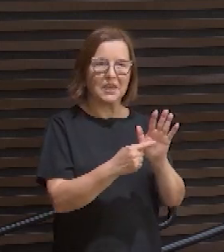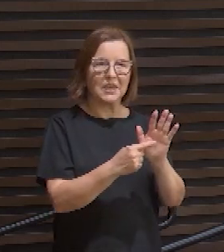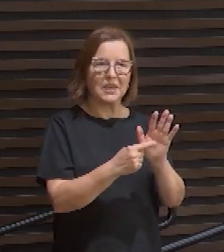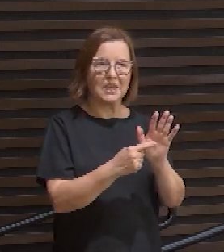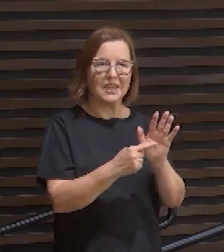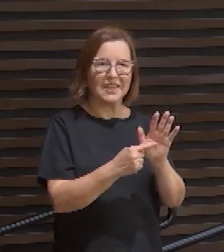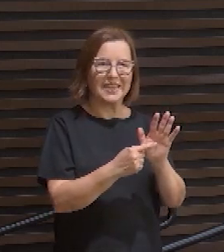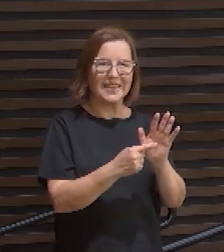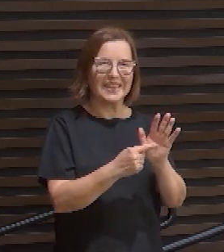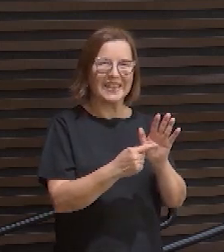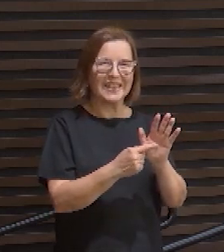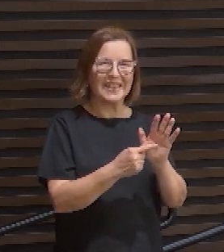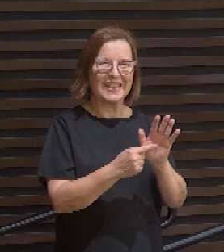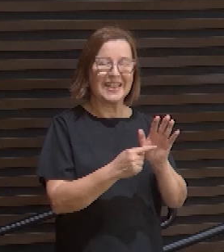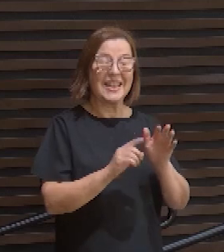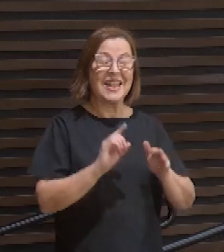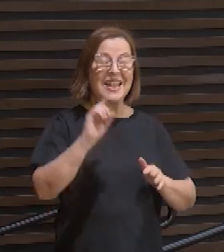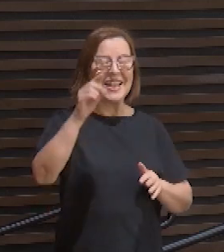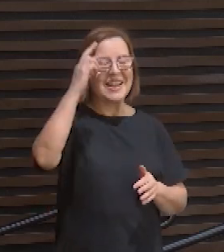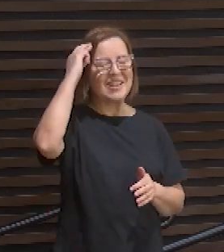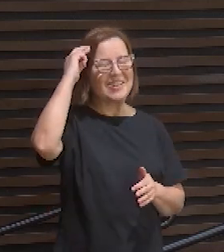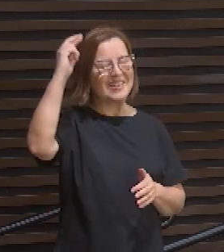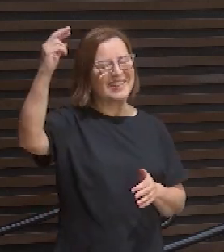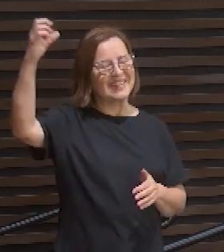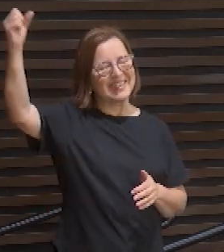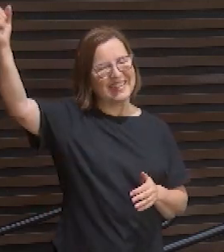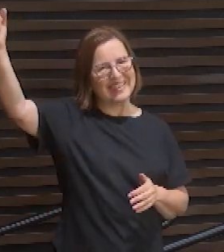é o Senhor da graça.